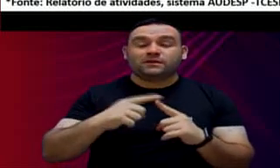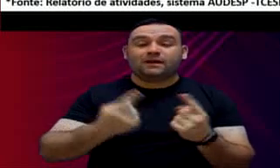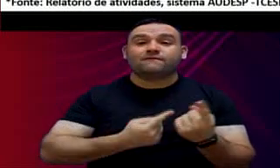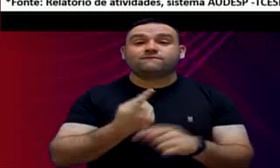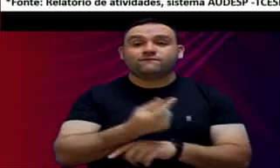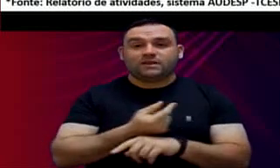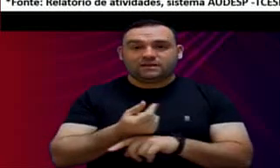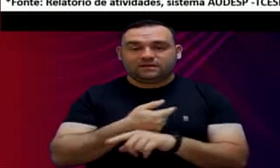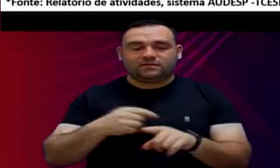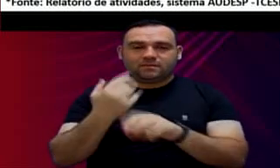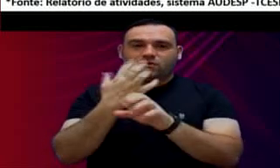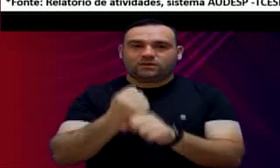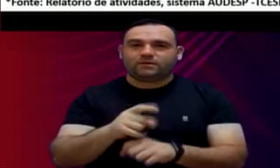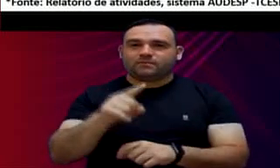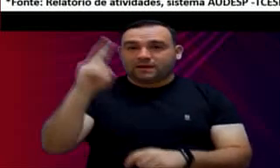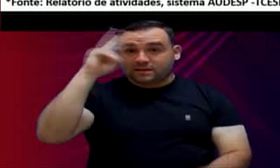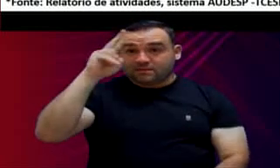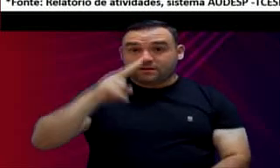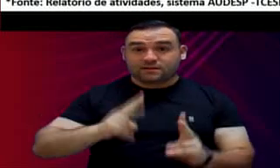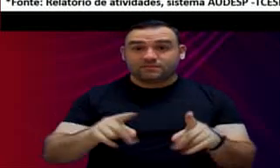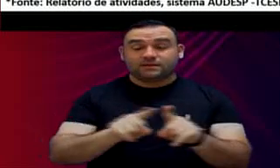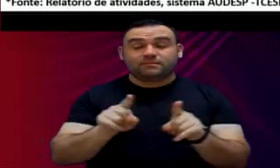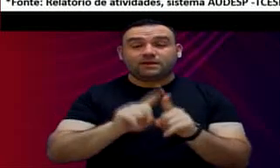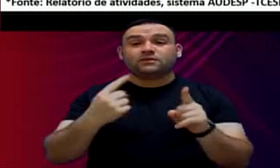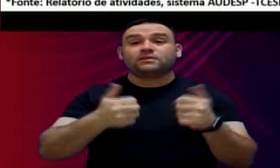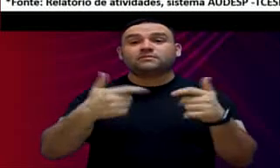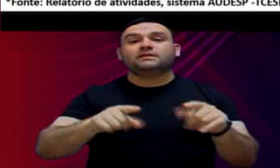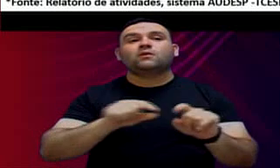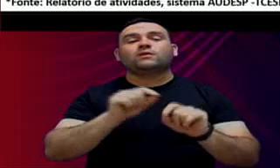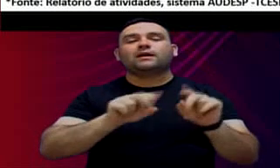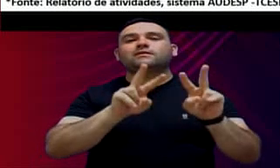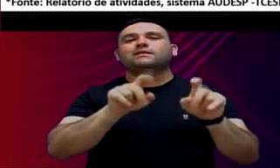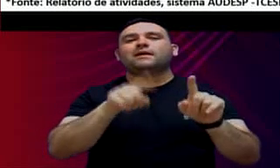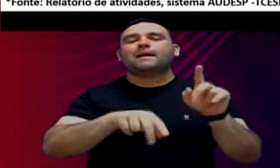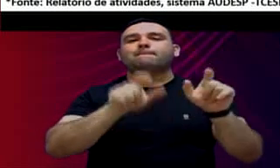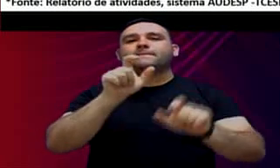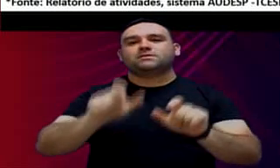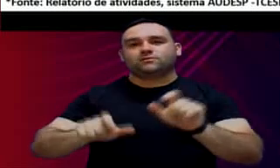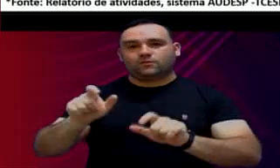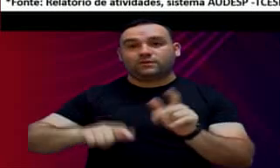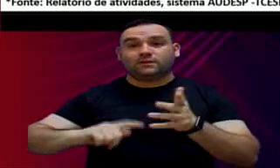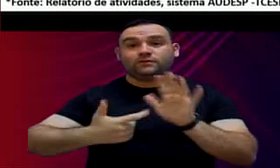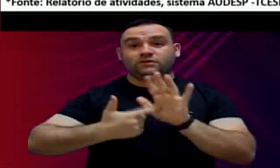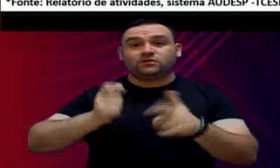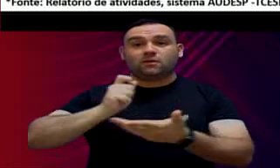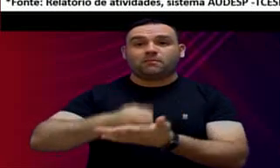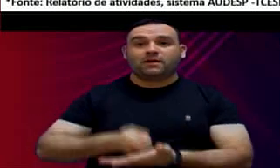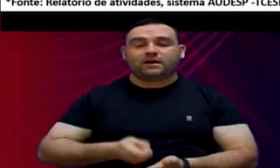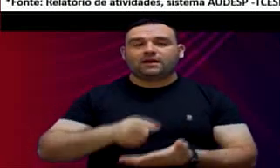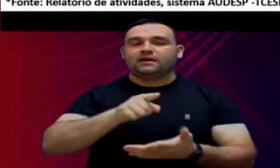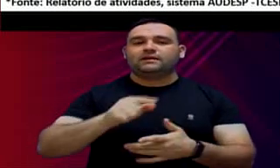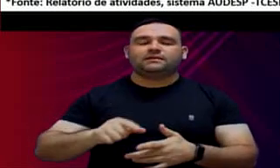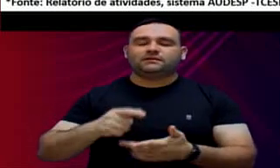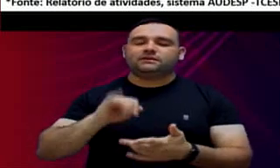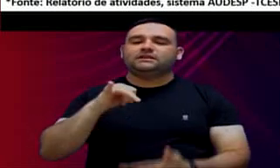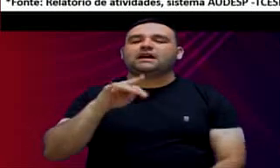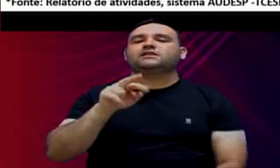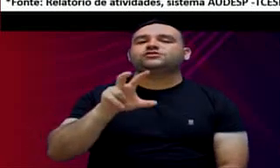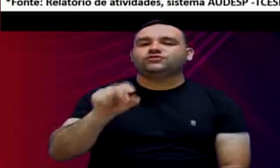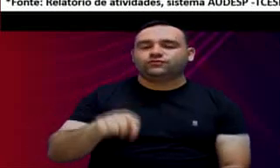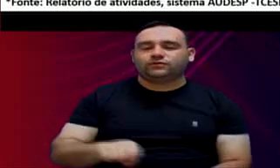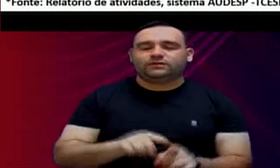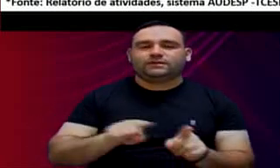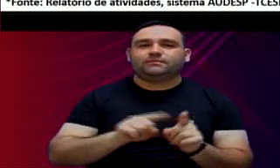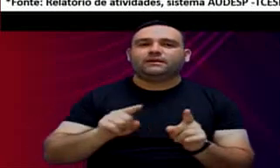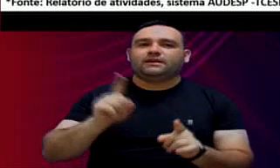financeiro orçamentário mas Lembrando que aqui nós estamos tratando de pessoas então o indicador aqui é pagamento de inativos unidade de medida